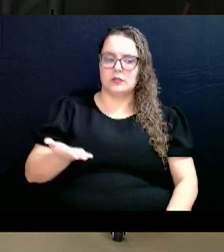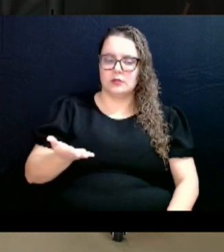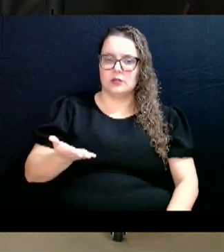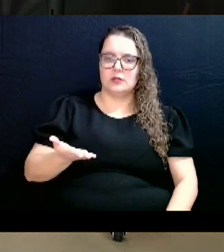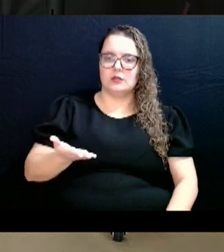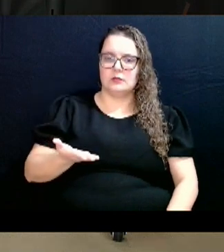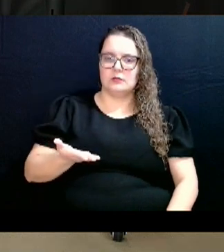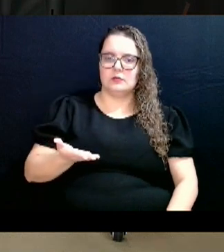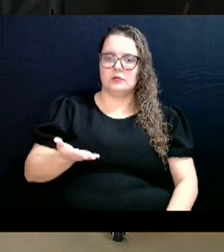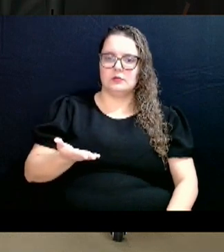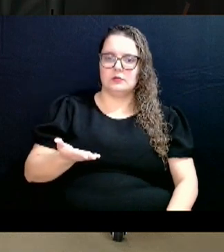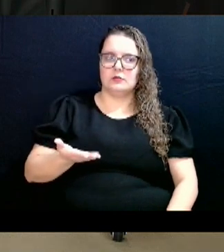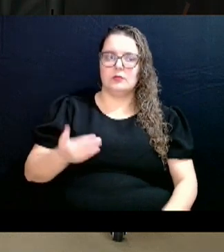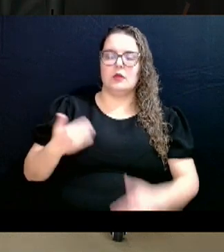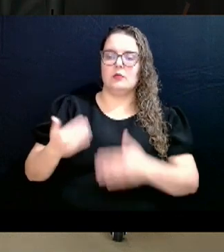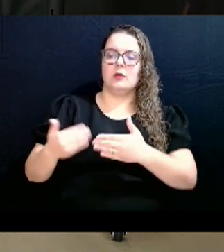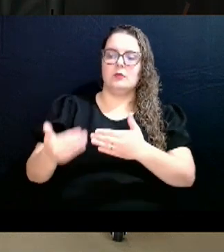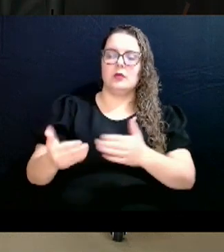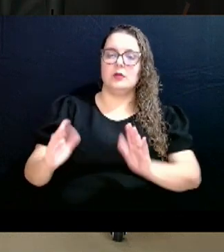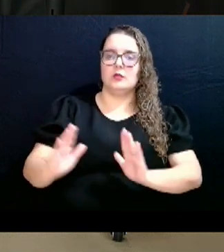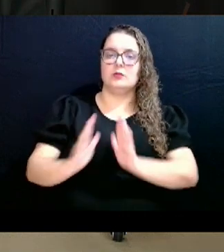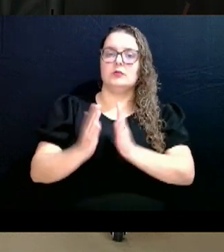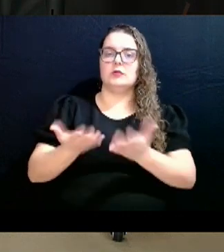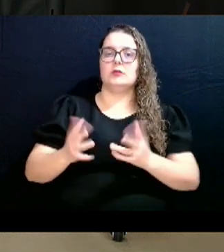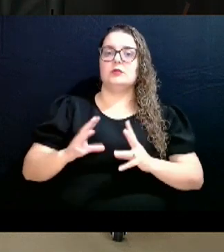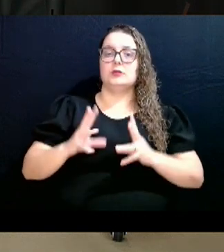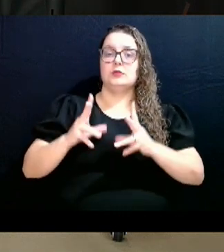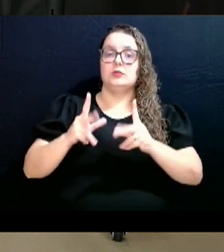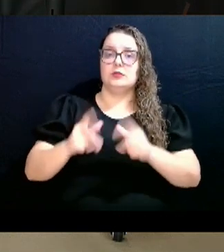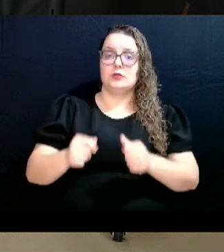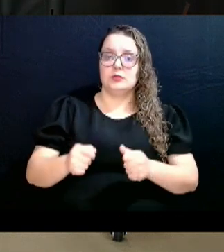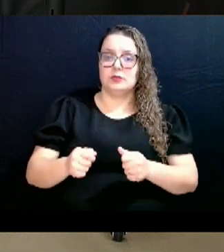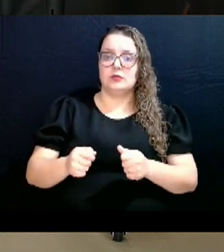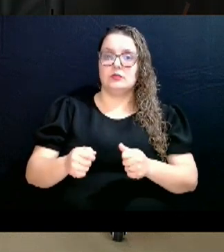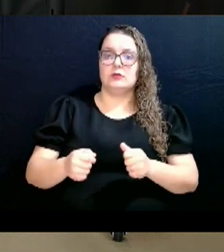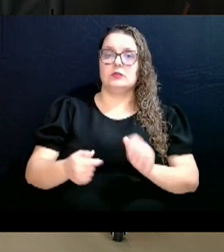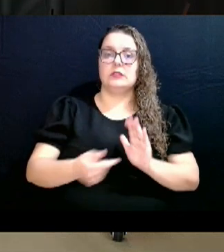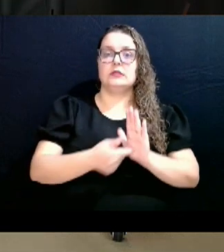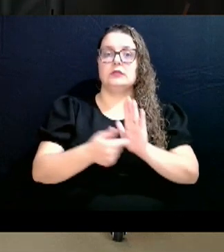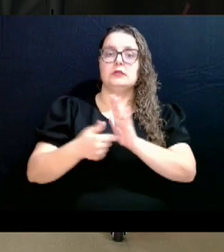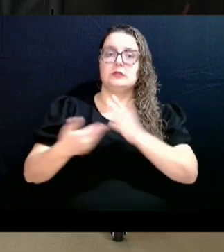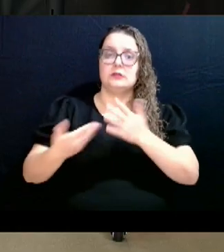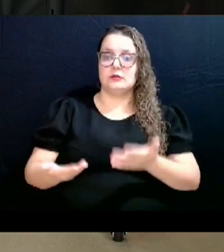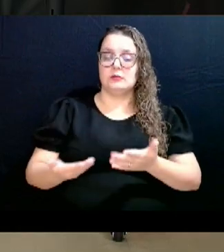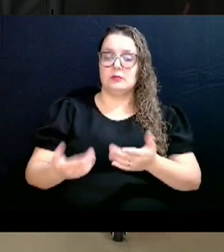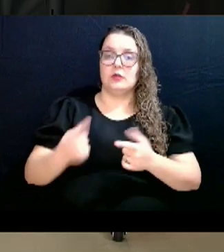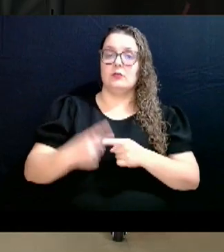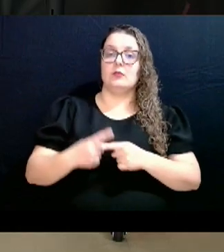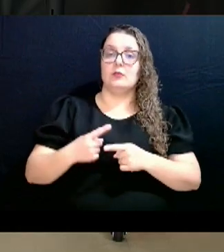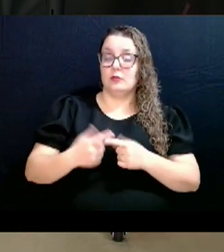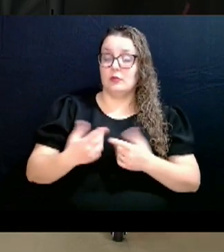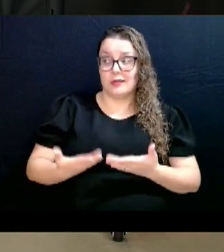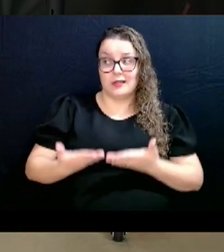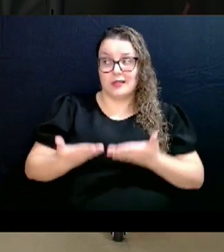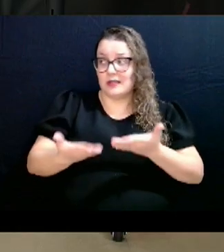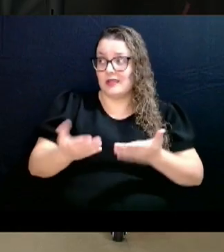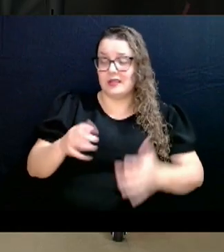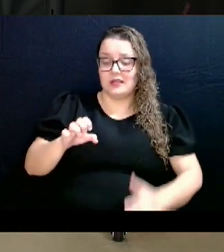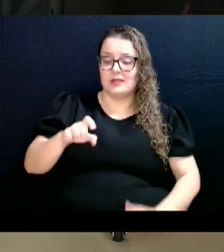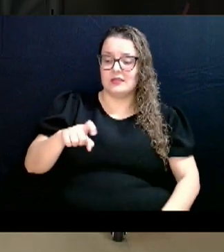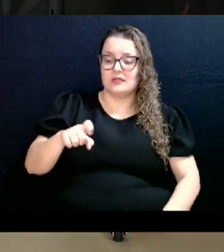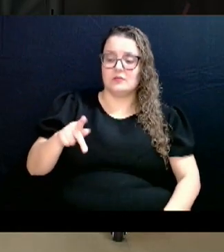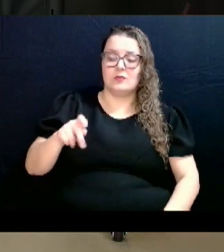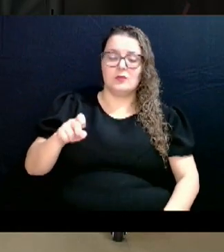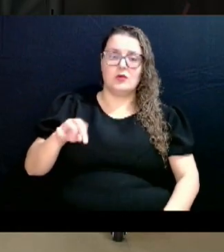para frente diante de toda essa exposição, né? Porque ela está exposta e eu não sei se já vai para a